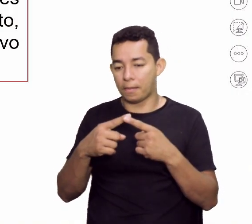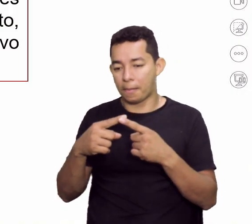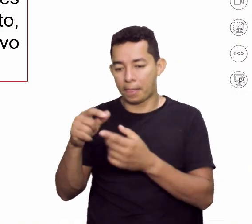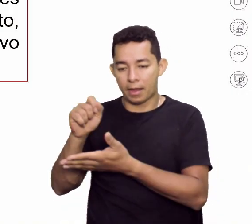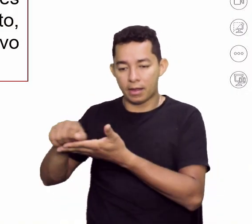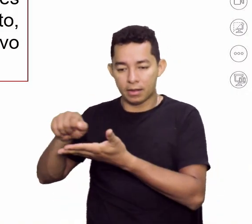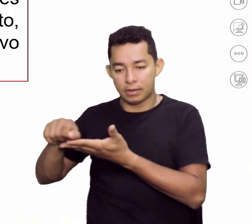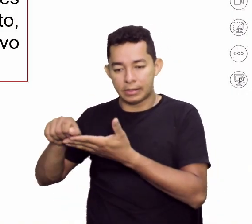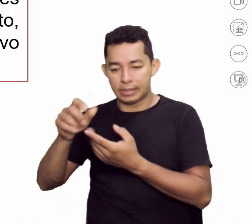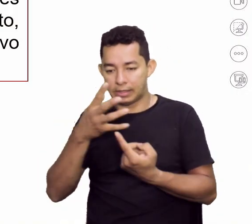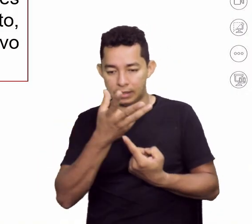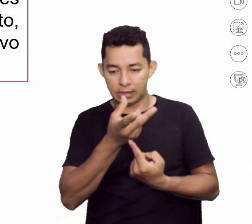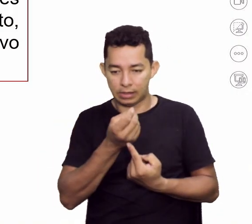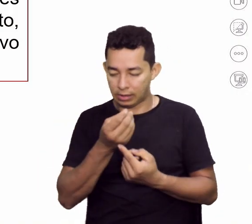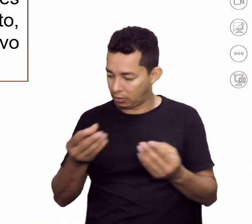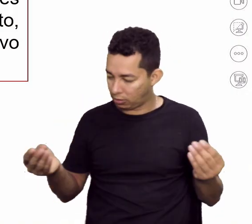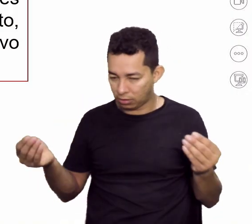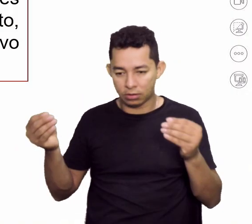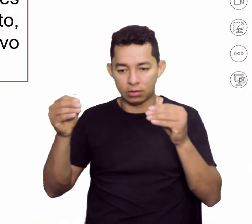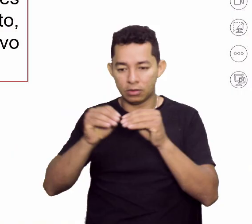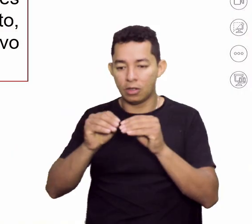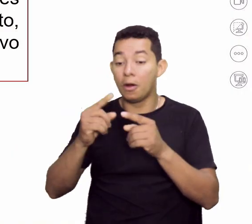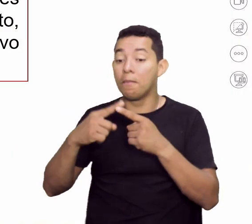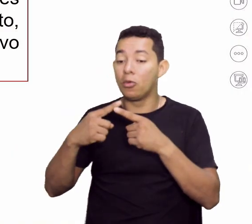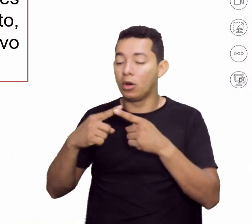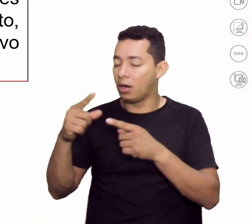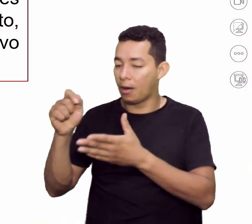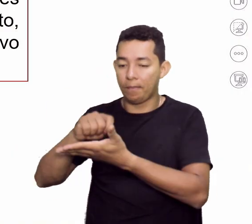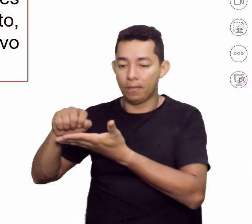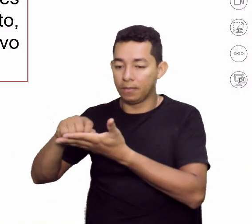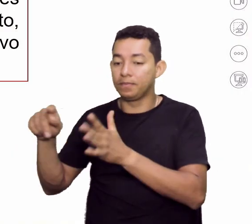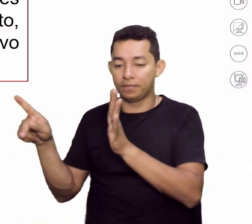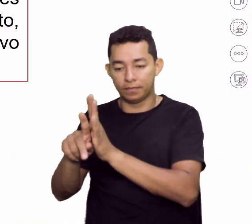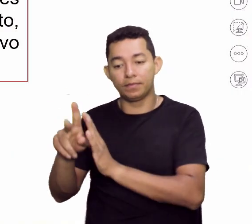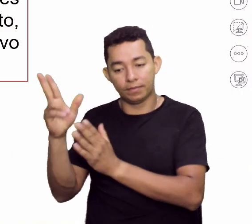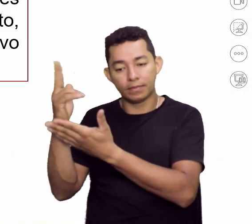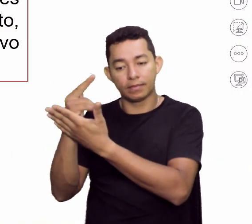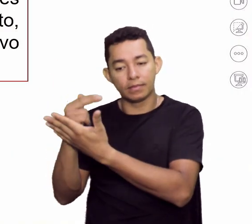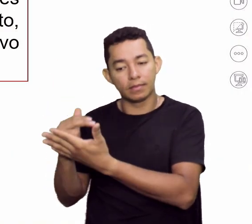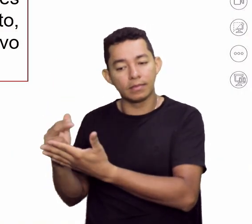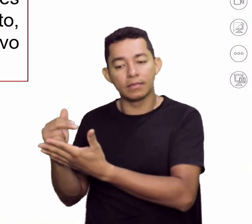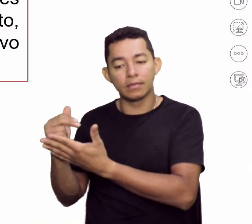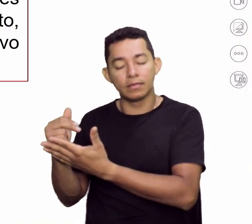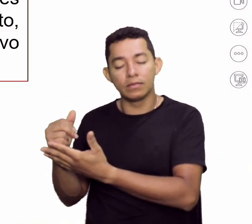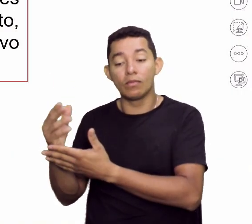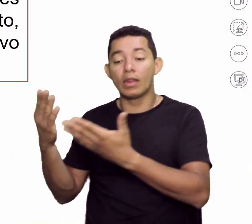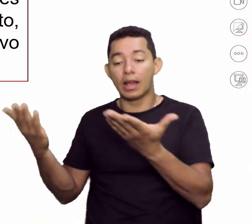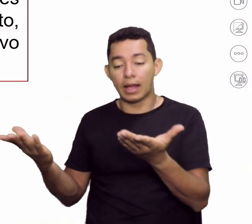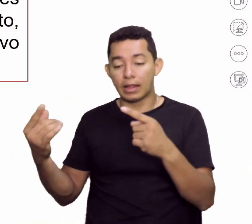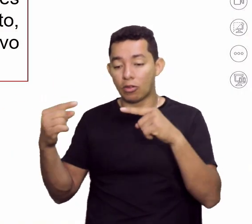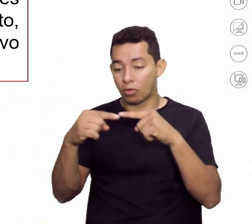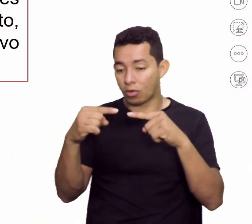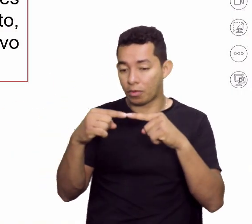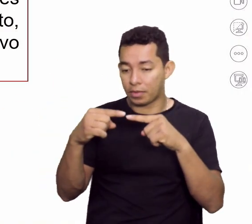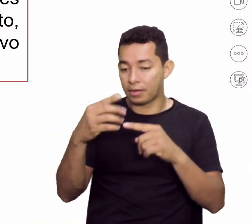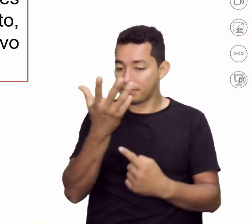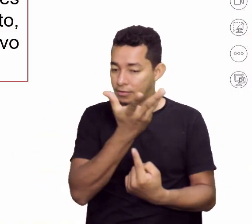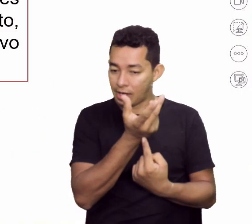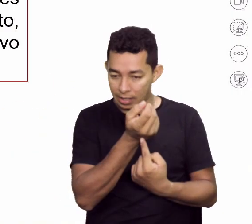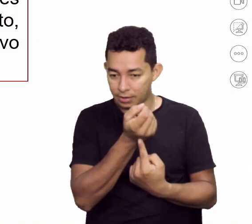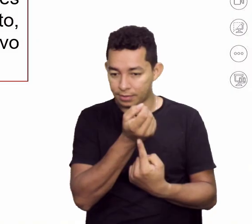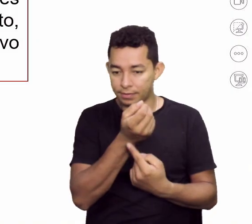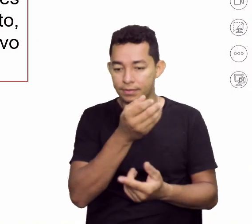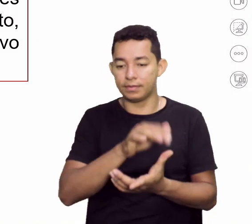a escrita eram feitas de desenhos, né? Como você está vendo aqui, olha, esses